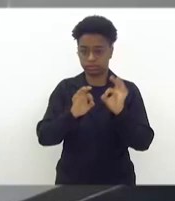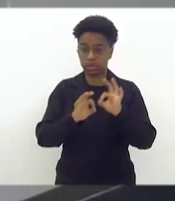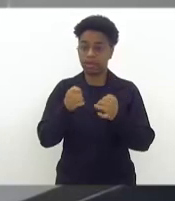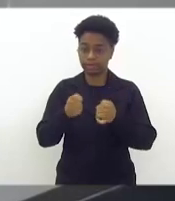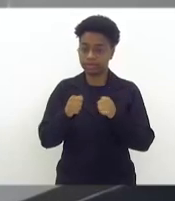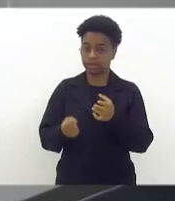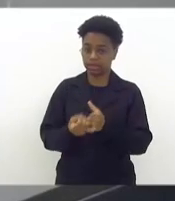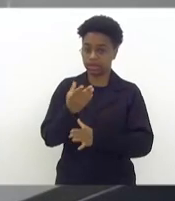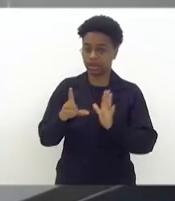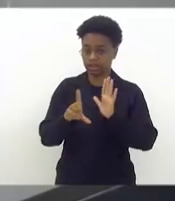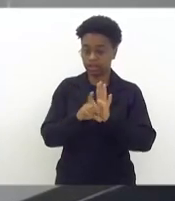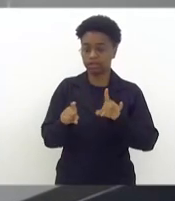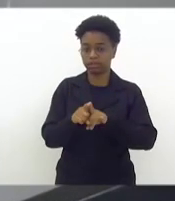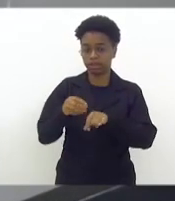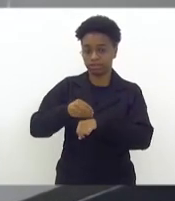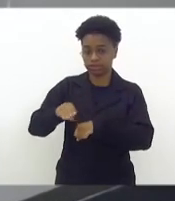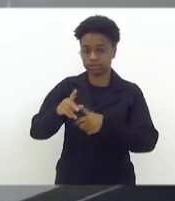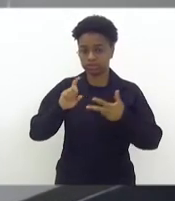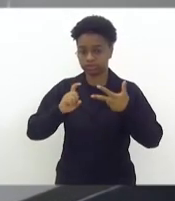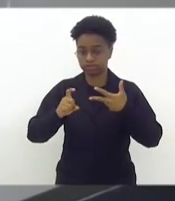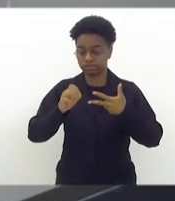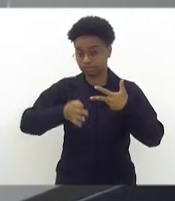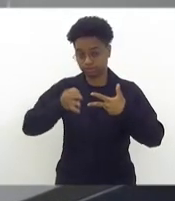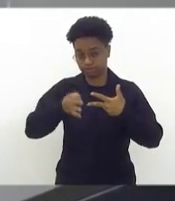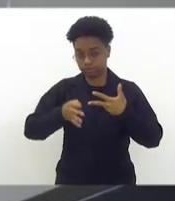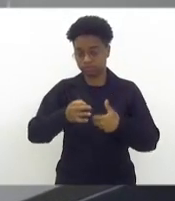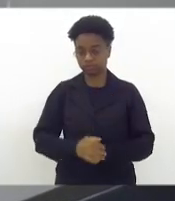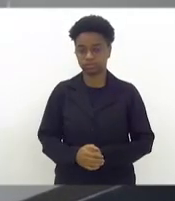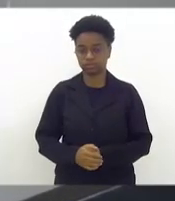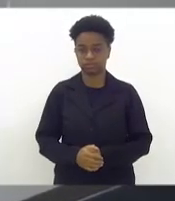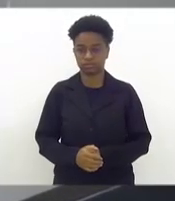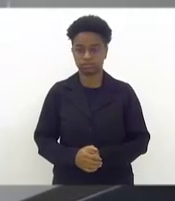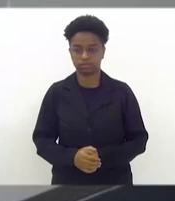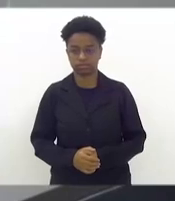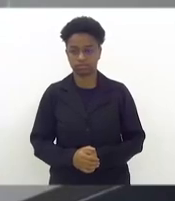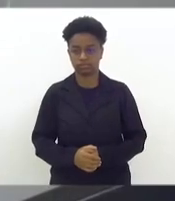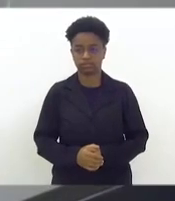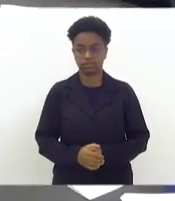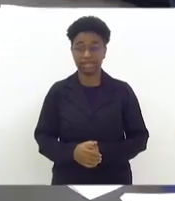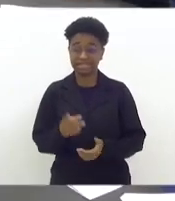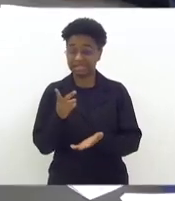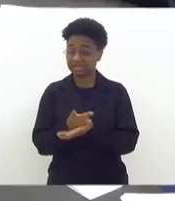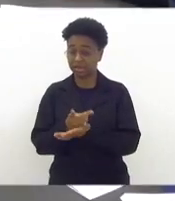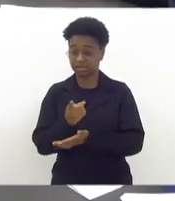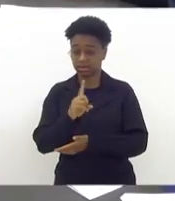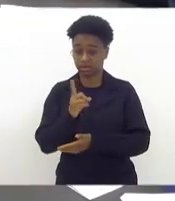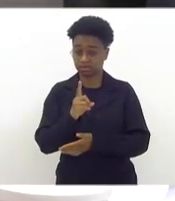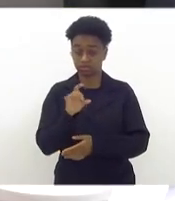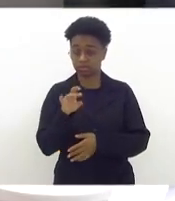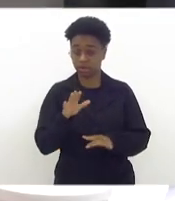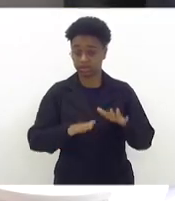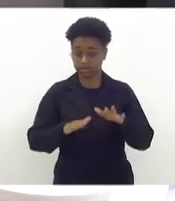Tem que ser por lei, mensagem originária do Poder Judiciário. E aí, e aí nem sempre, senhor presidente, nem sempre, eu